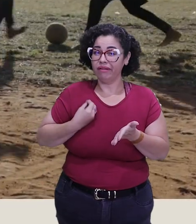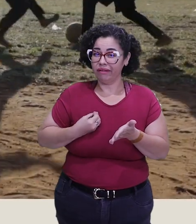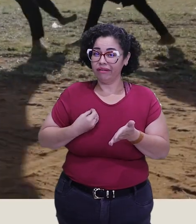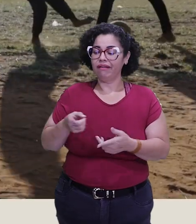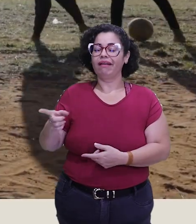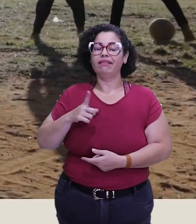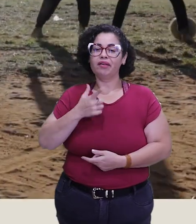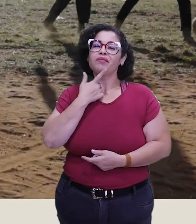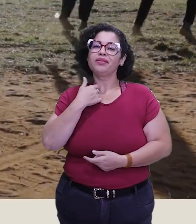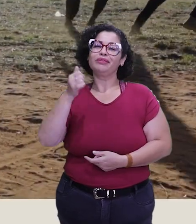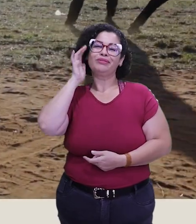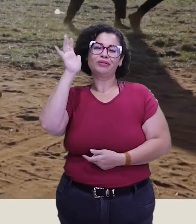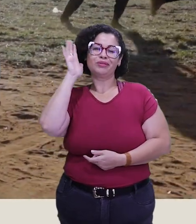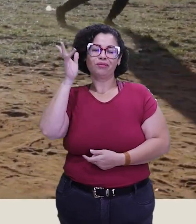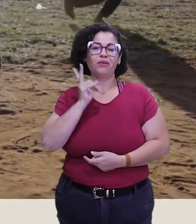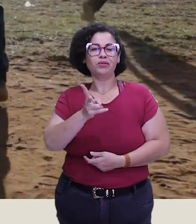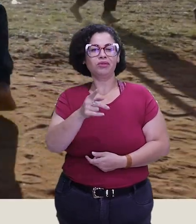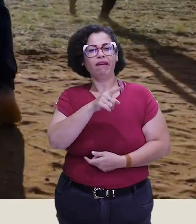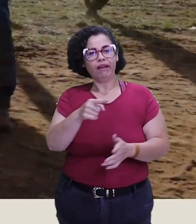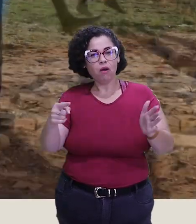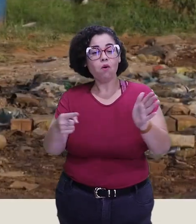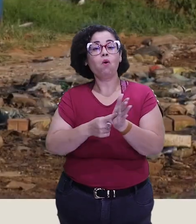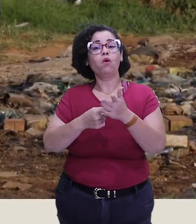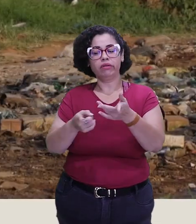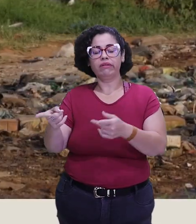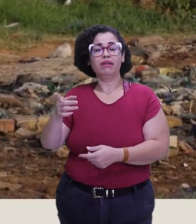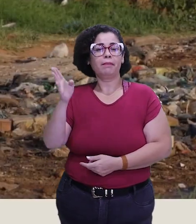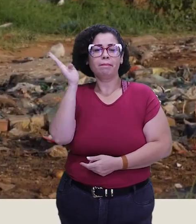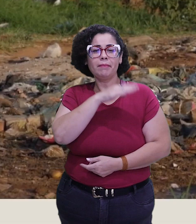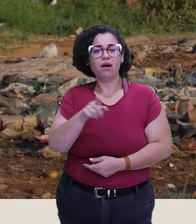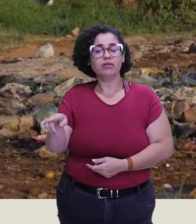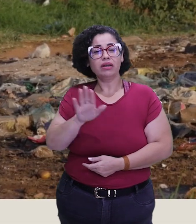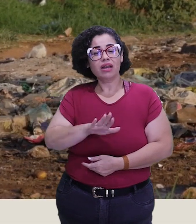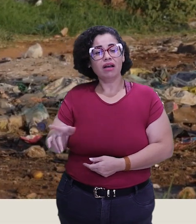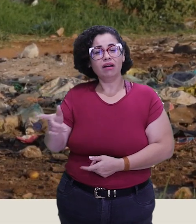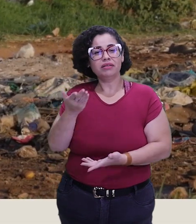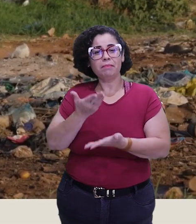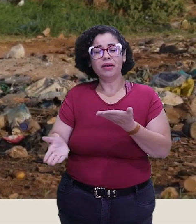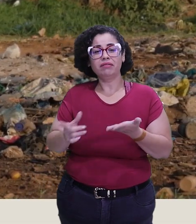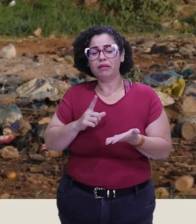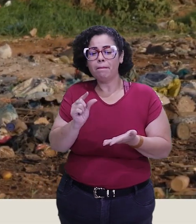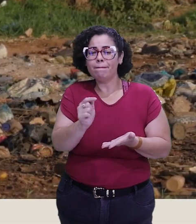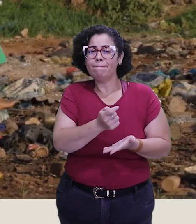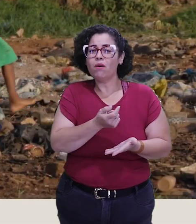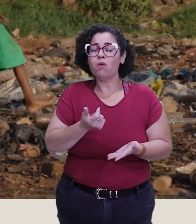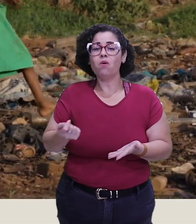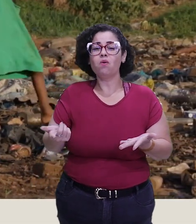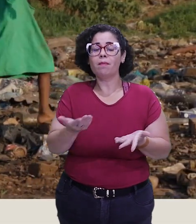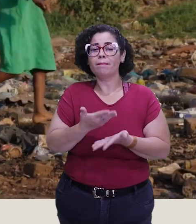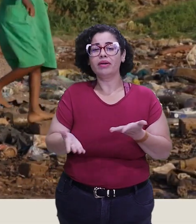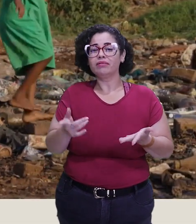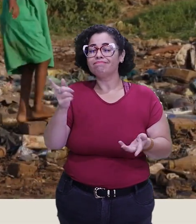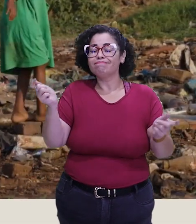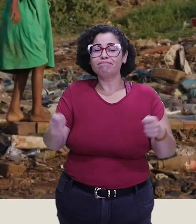há espaço para o sonho. Então ele denuncia o quanto é cruel que essas crianças tenham tão pouco.